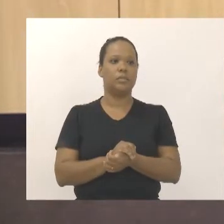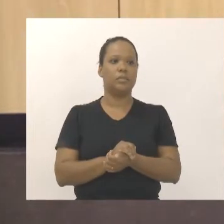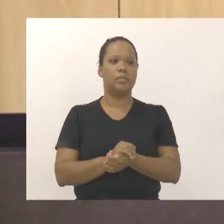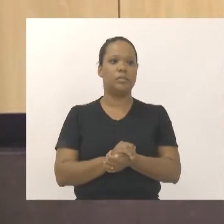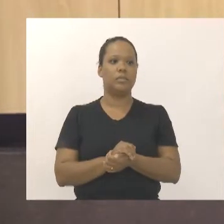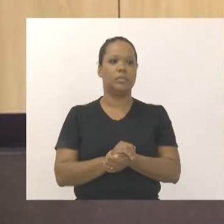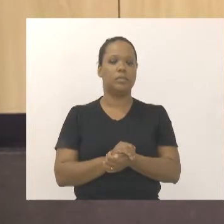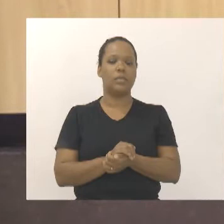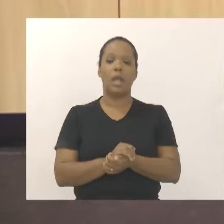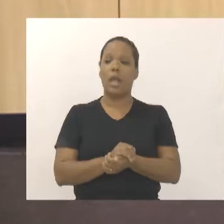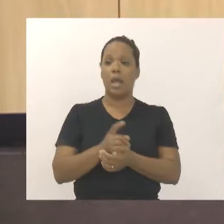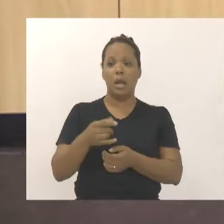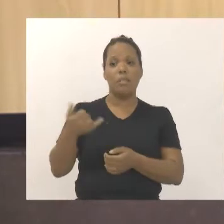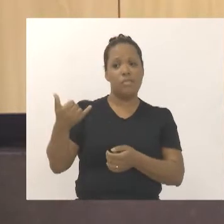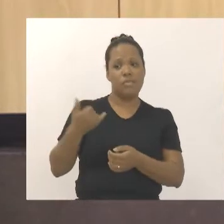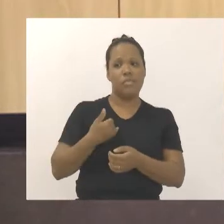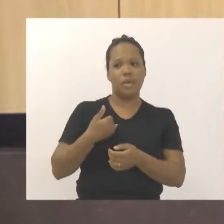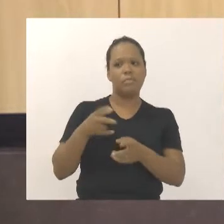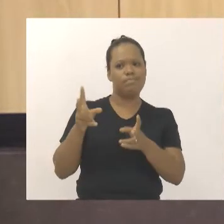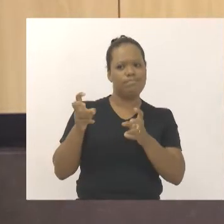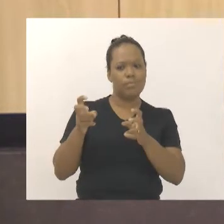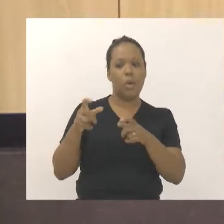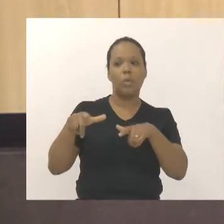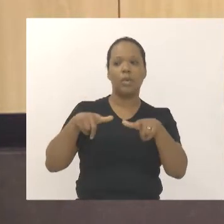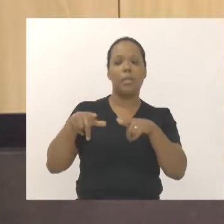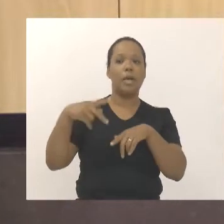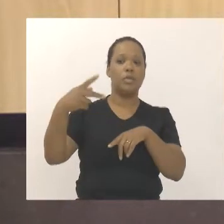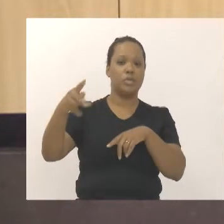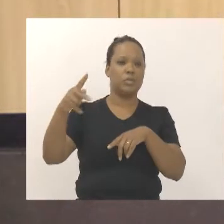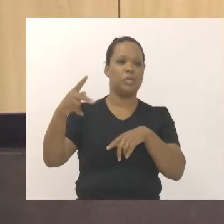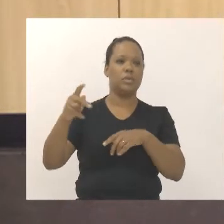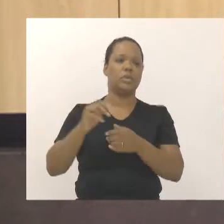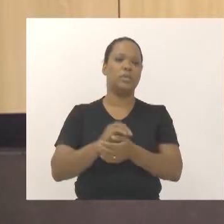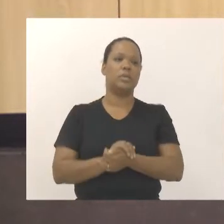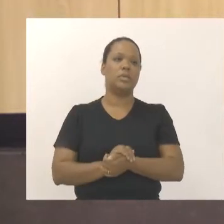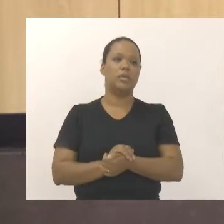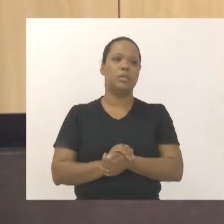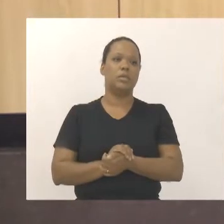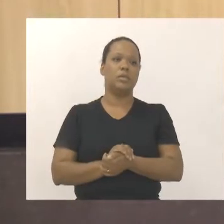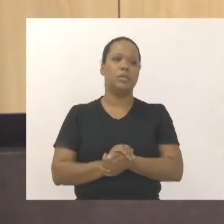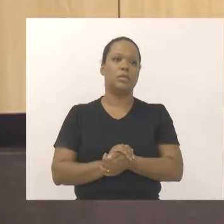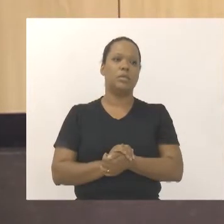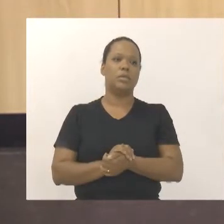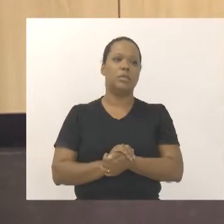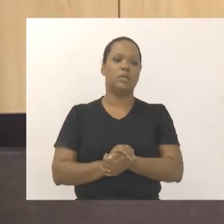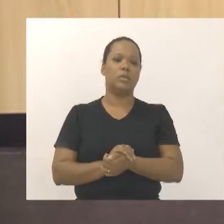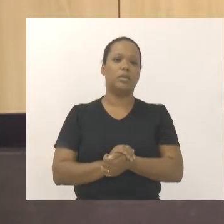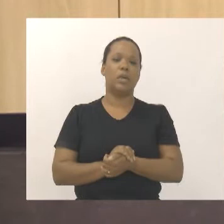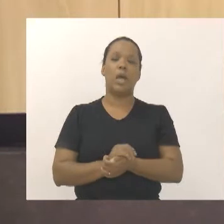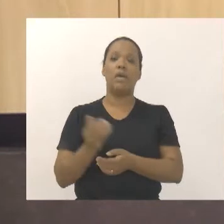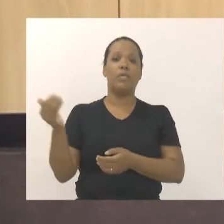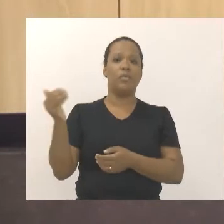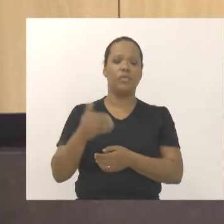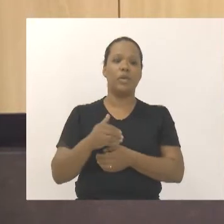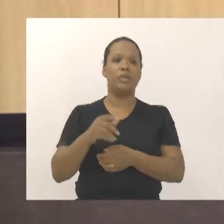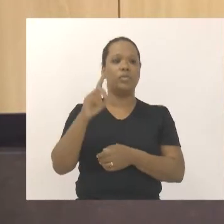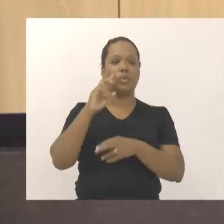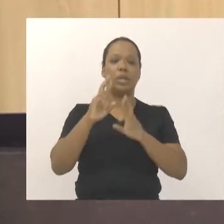não escutá-los. O trabalho de vocês, eu estive aqui no dia da audiência, é um